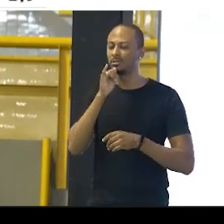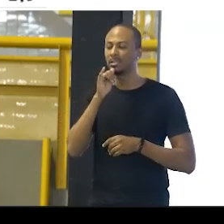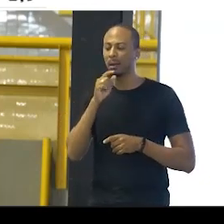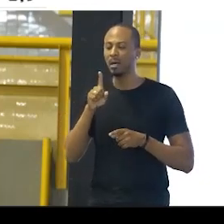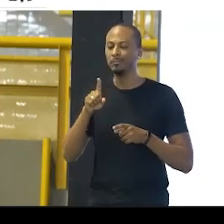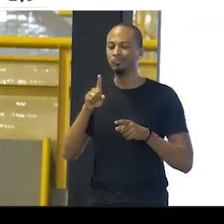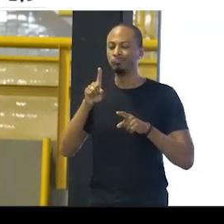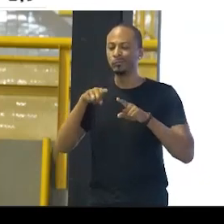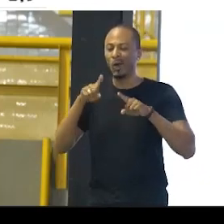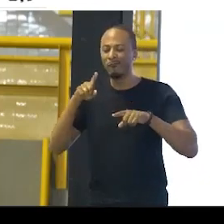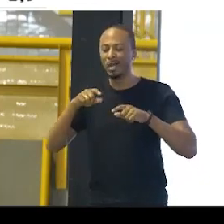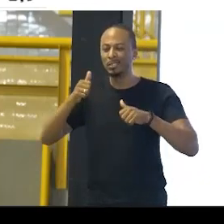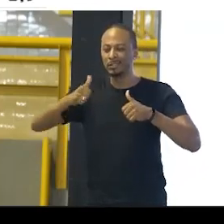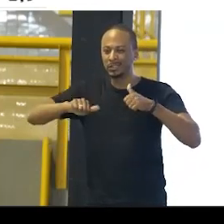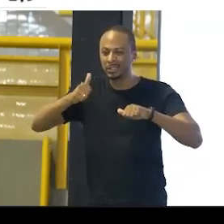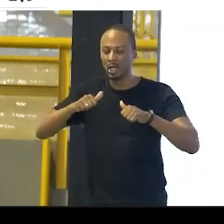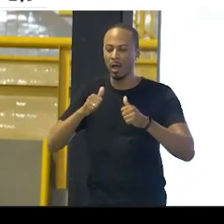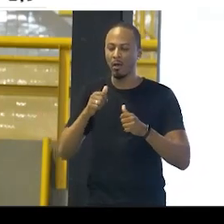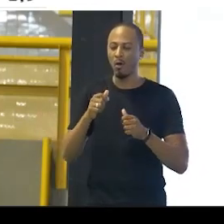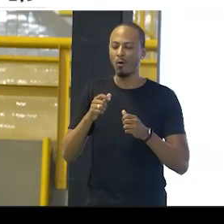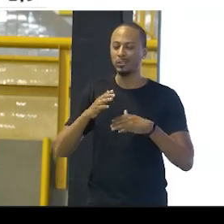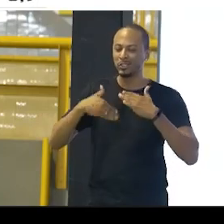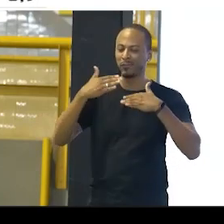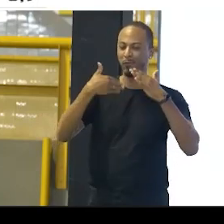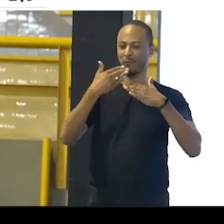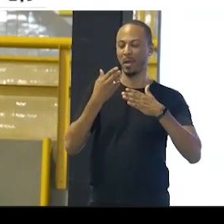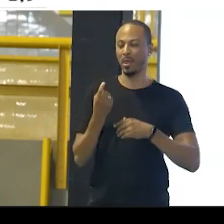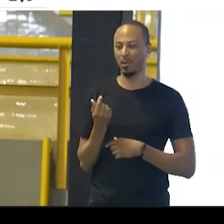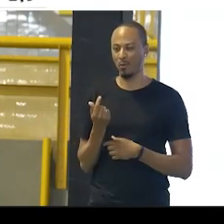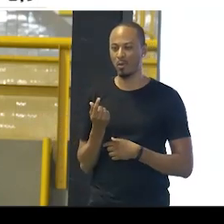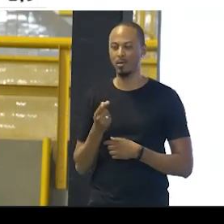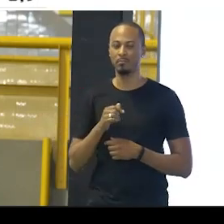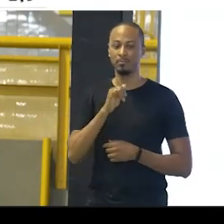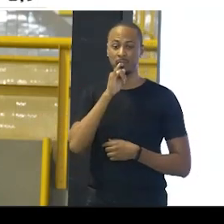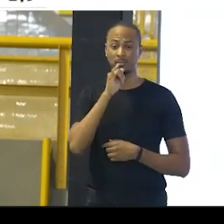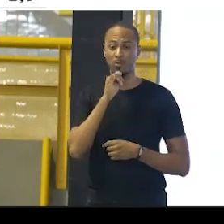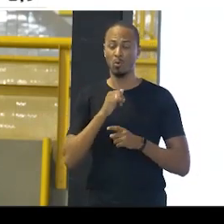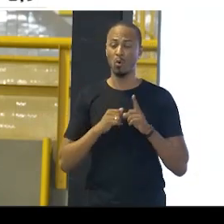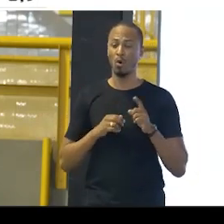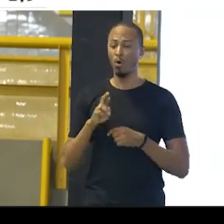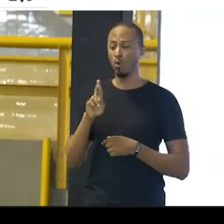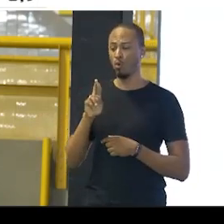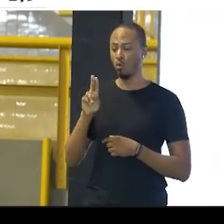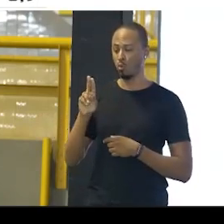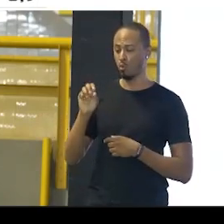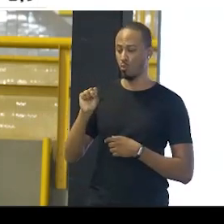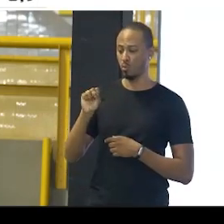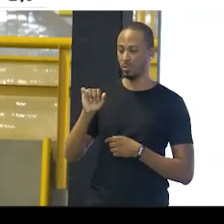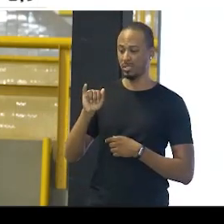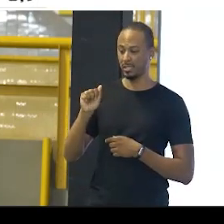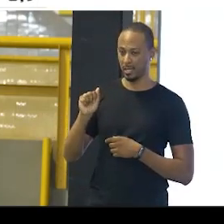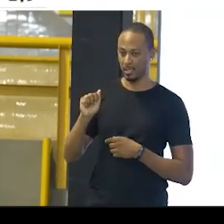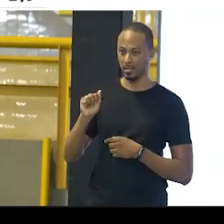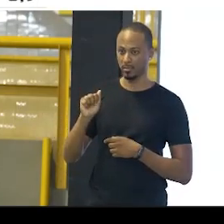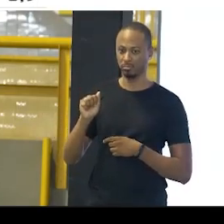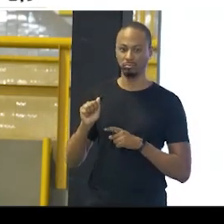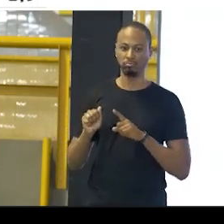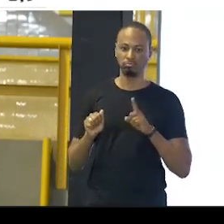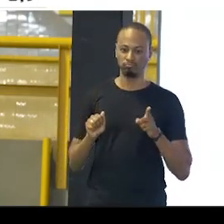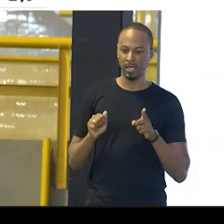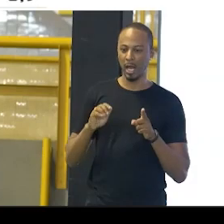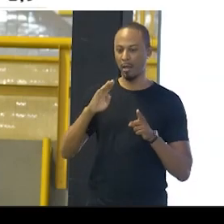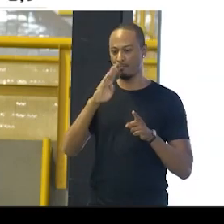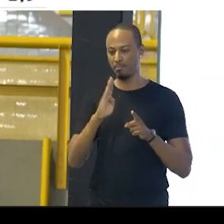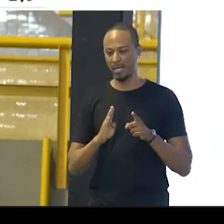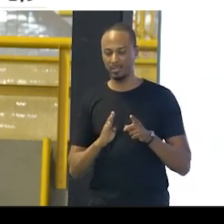econômico. Rússia, 10 milhões. Iraque, o Brasil aparece aí com 4 milhões e 500 mil